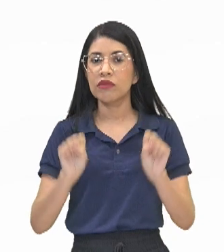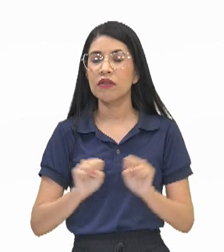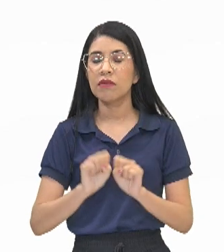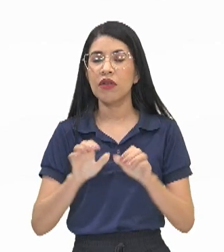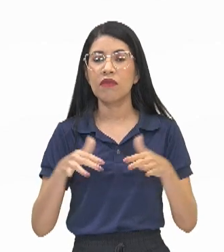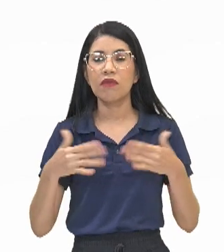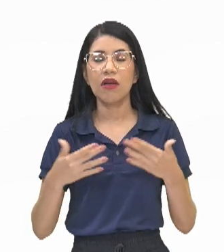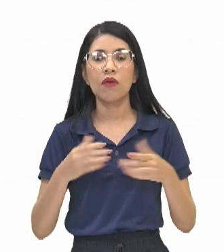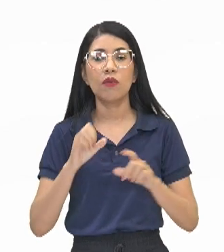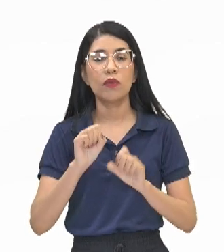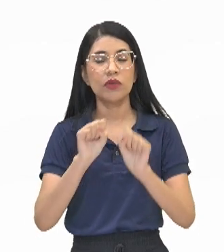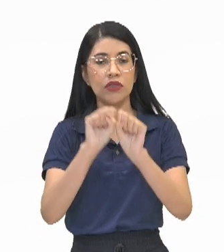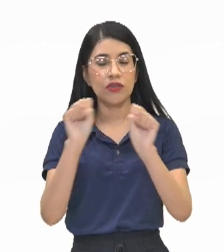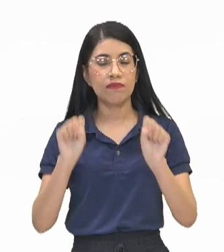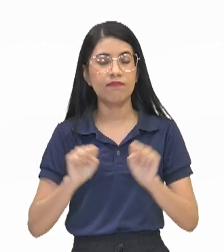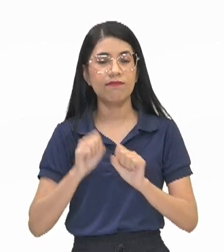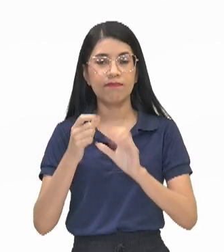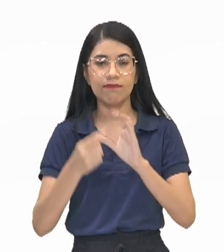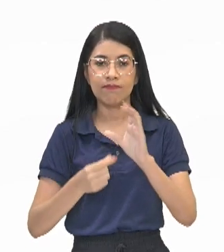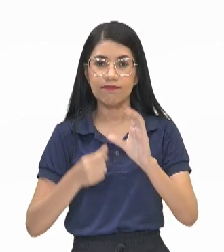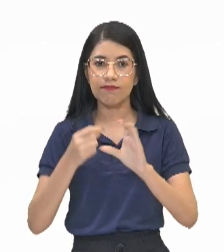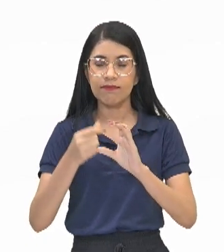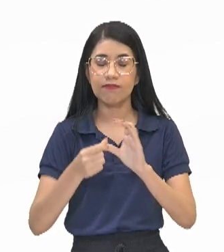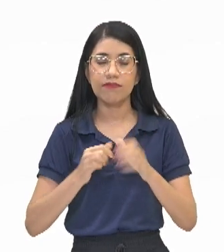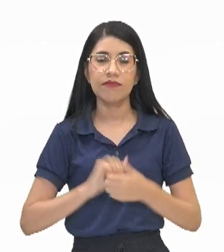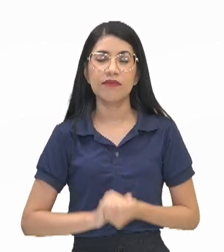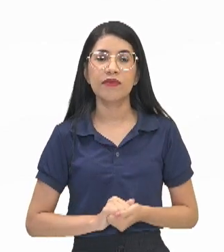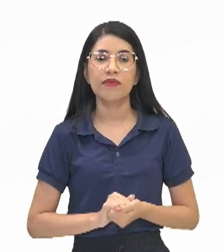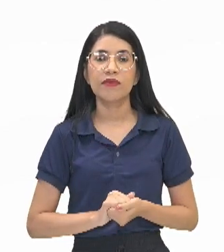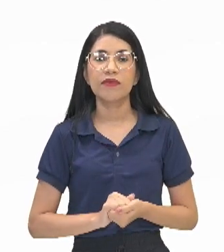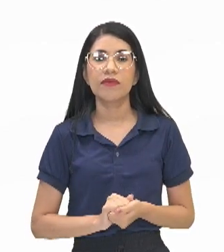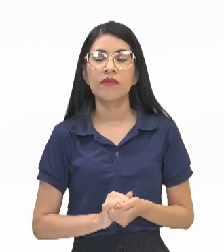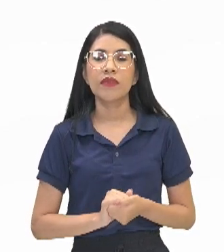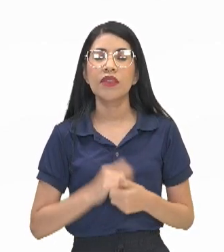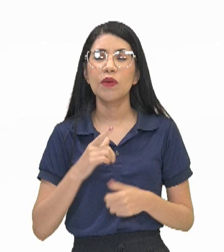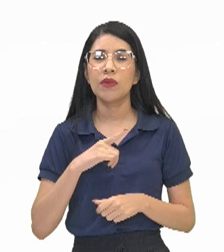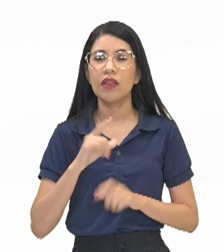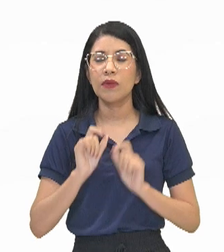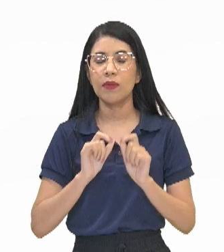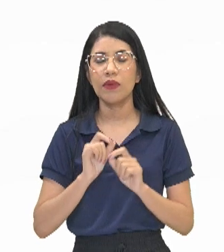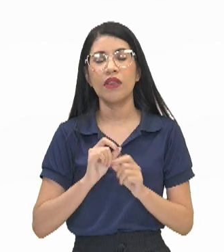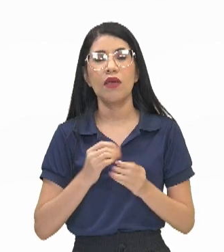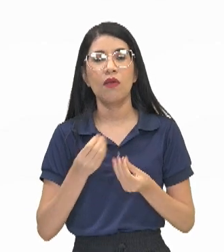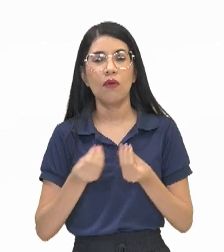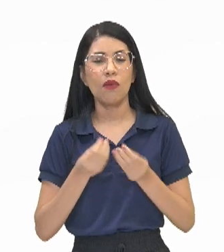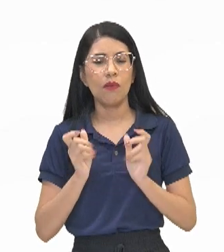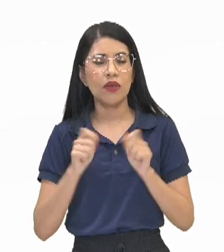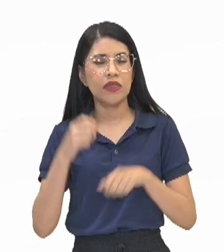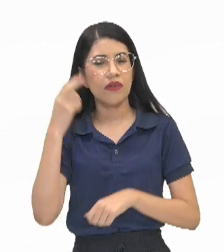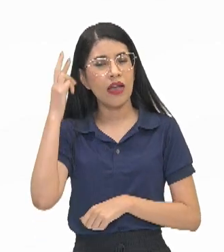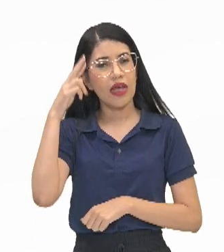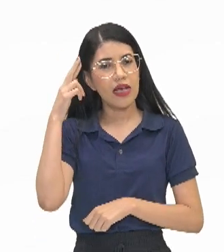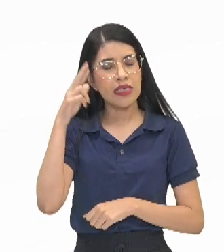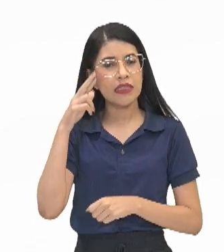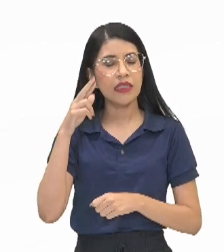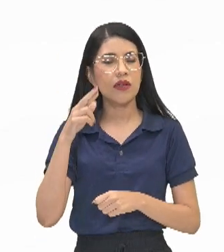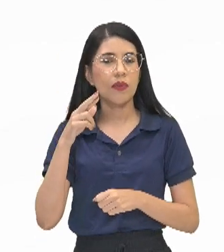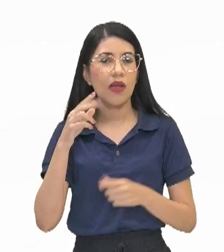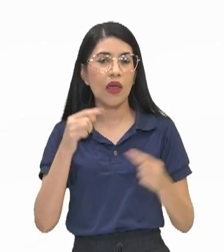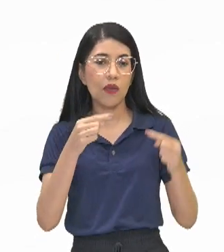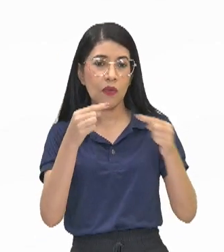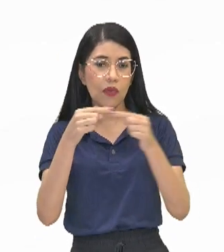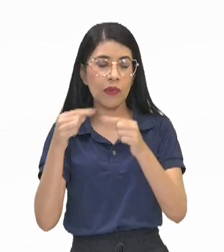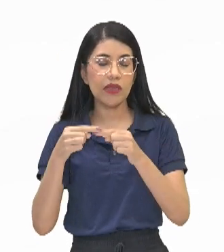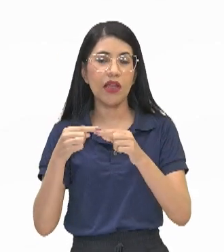sistema capitalista. Então eles vão instrumentalizar a razão de modo para que ela possa se moldar ao